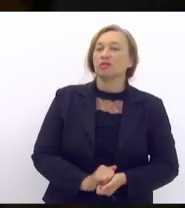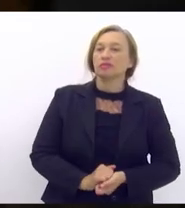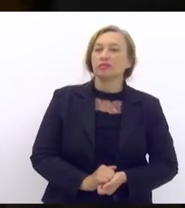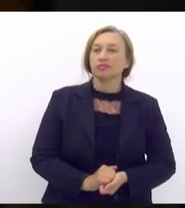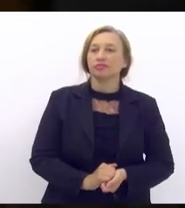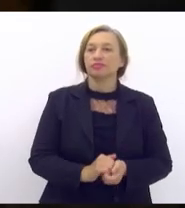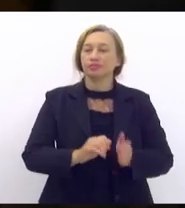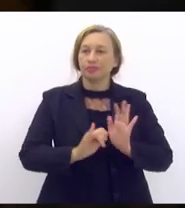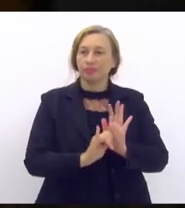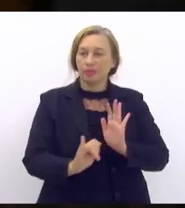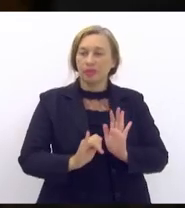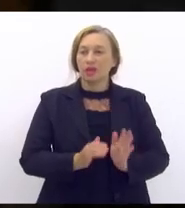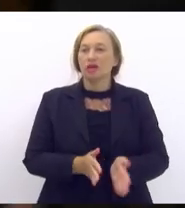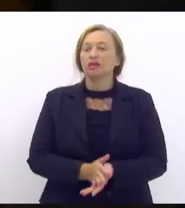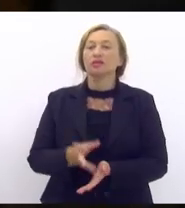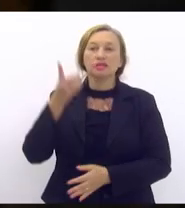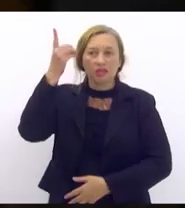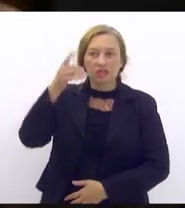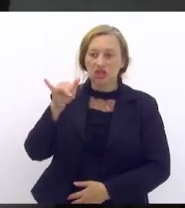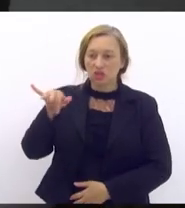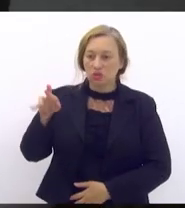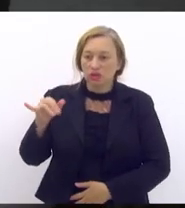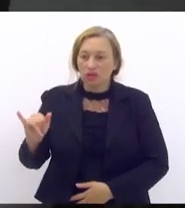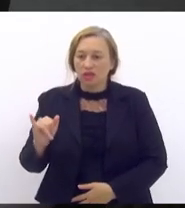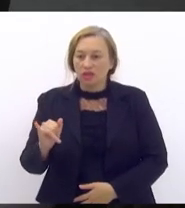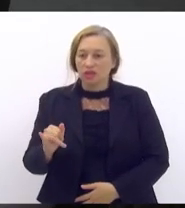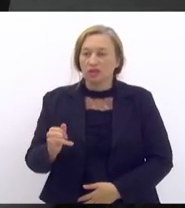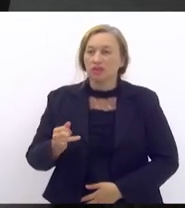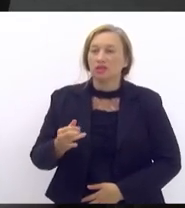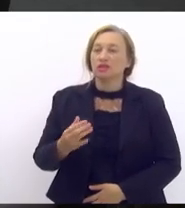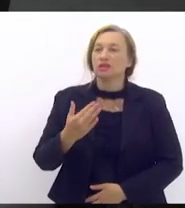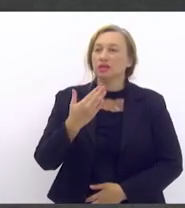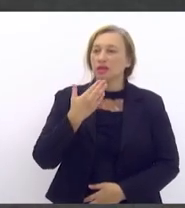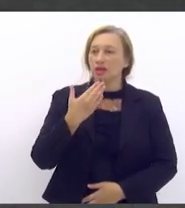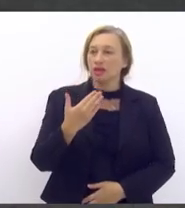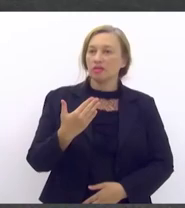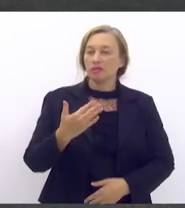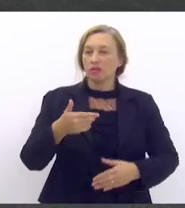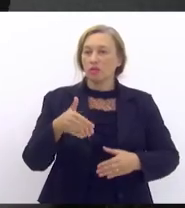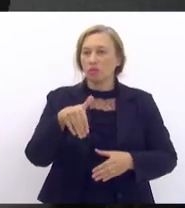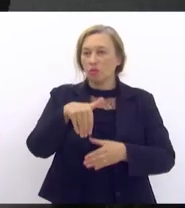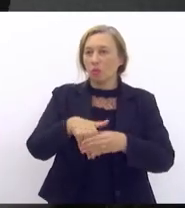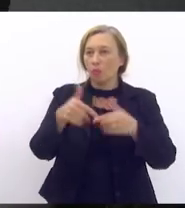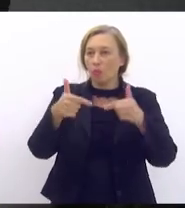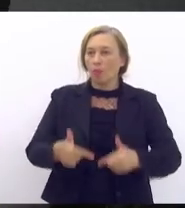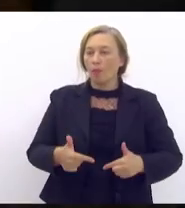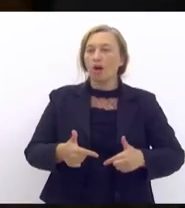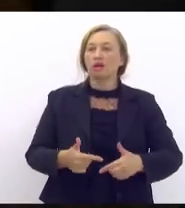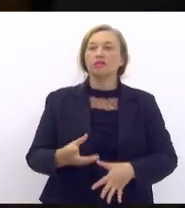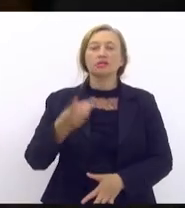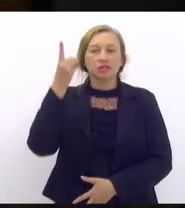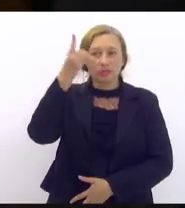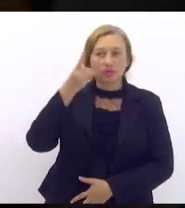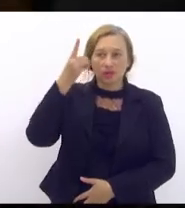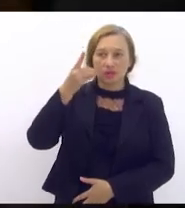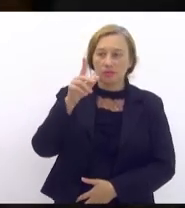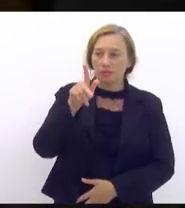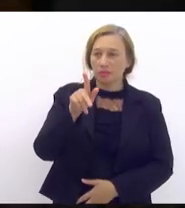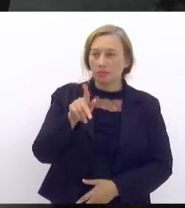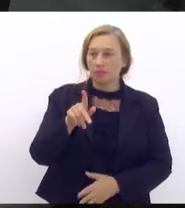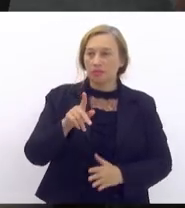vai à promulgação. Deputado Yuri. Boa tarde, deputada Tia Ju. Abstenção por parte da bancada do PSOL. Abstenção da bancada do